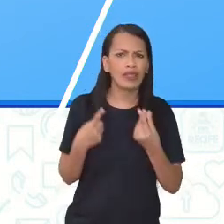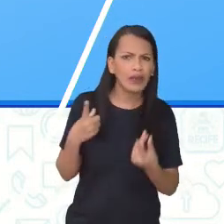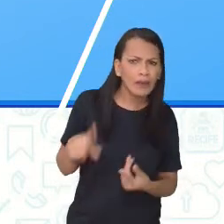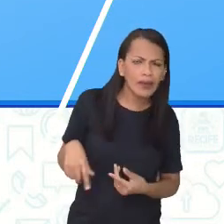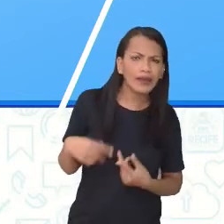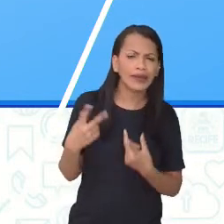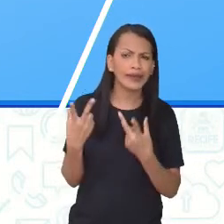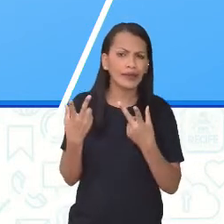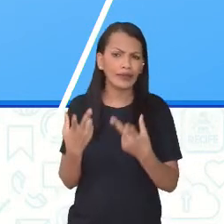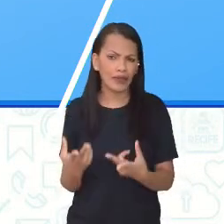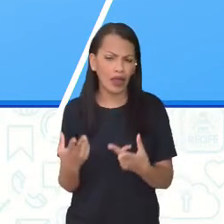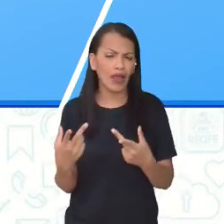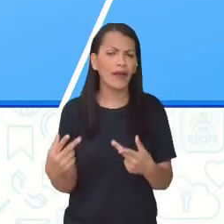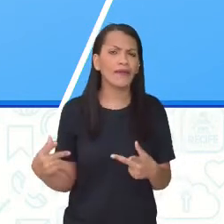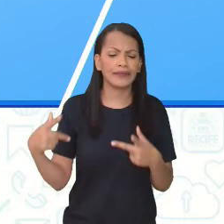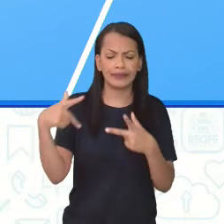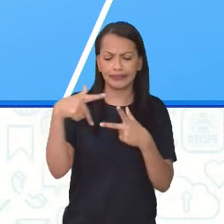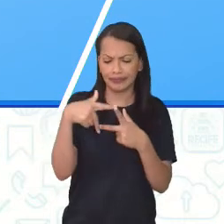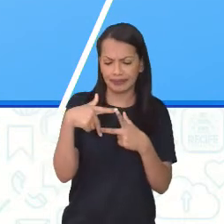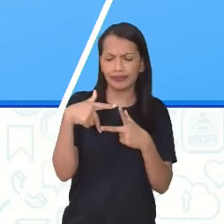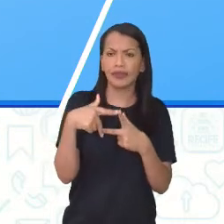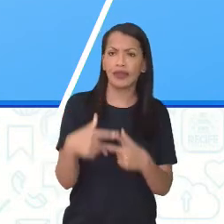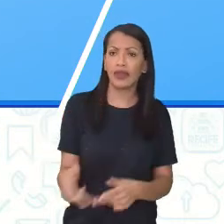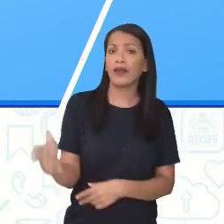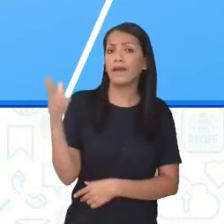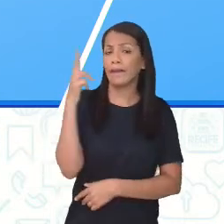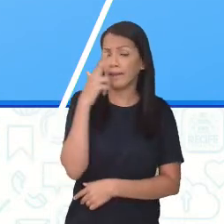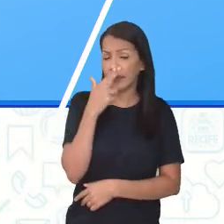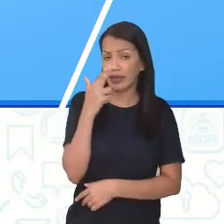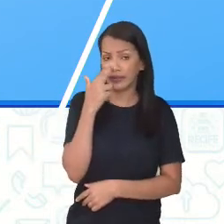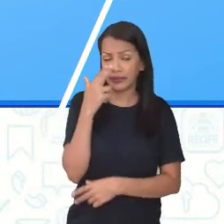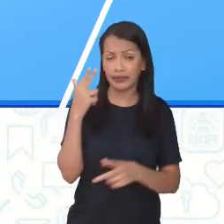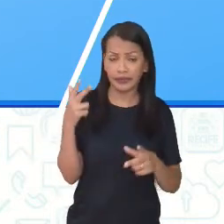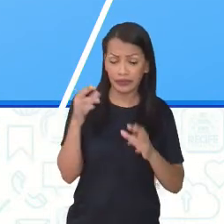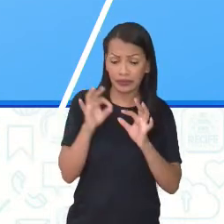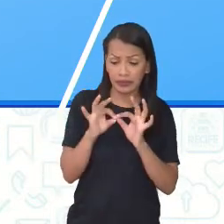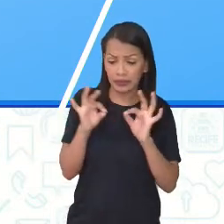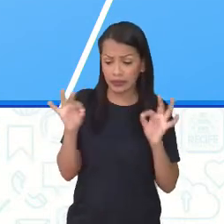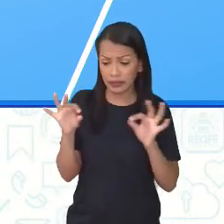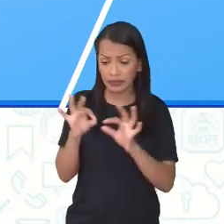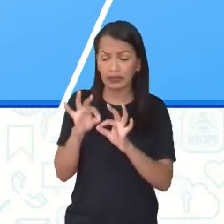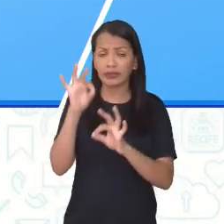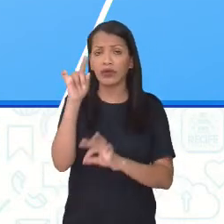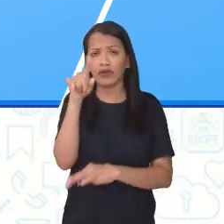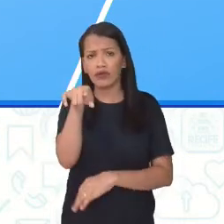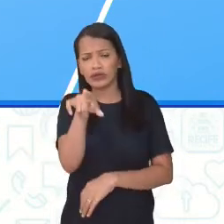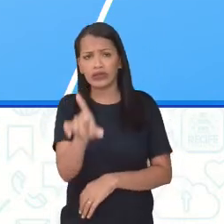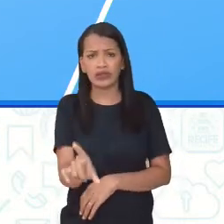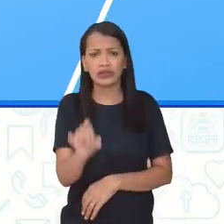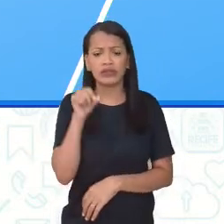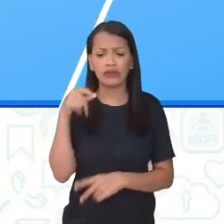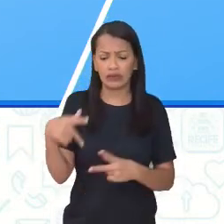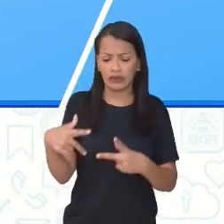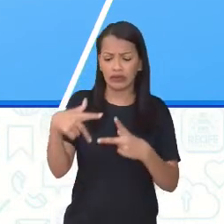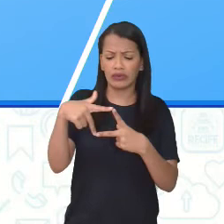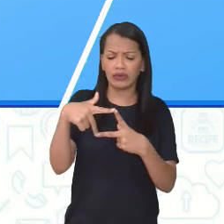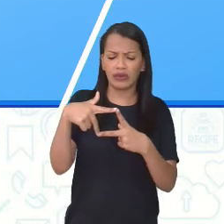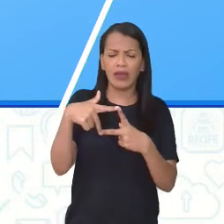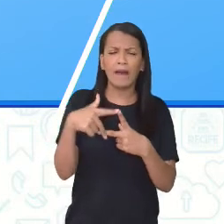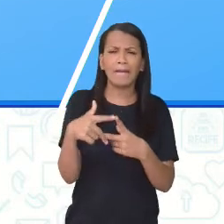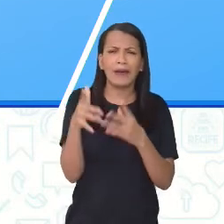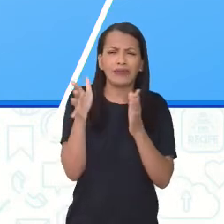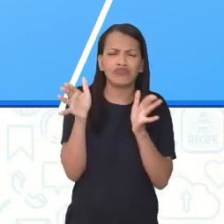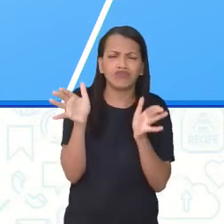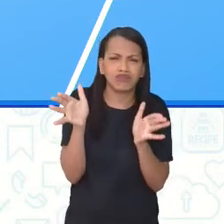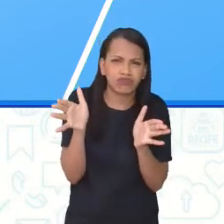ao quadrado, ele tem os lados da mesma dimensão. É como se você tivesse pego um quadrado e desse uma